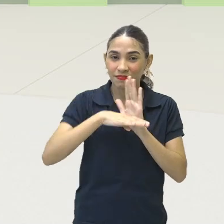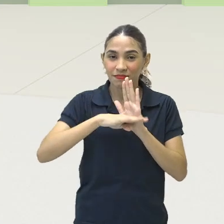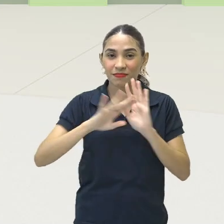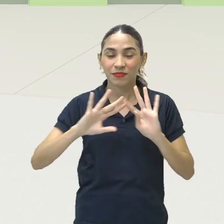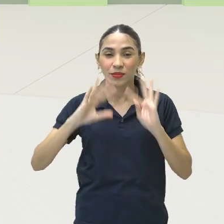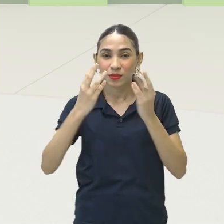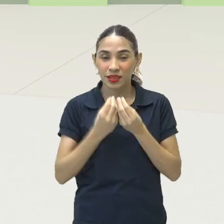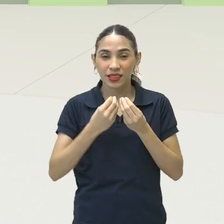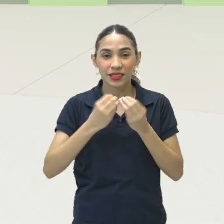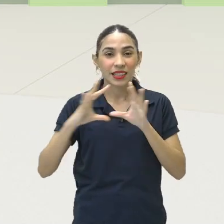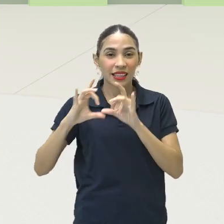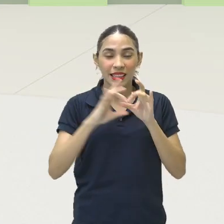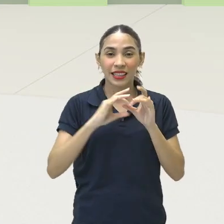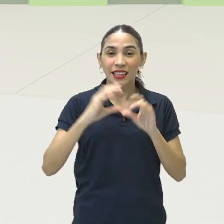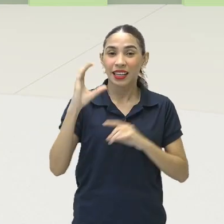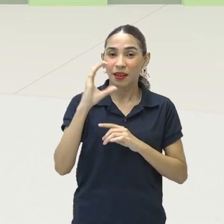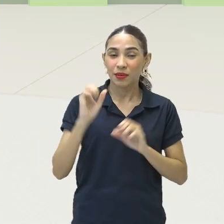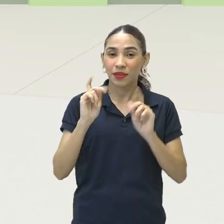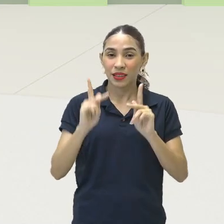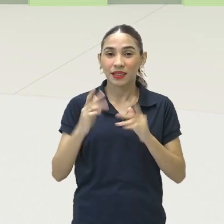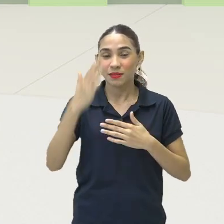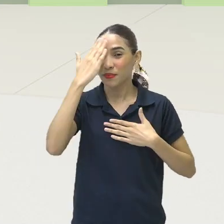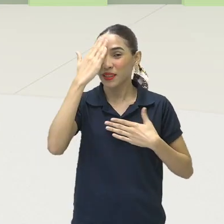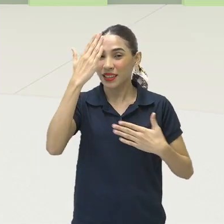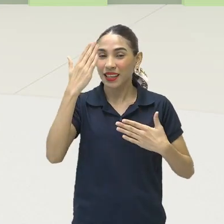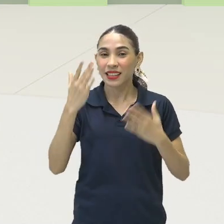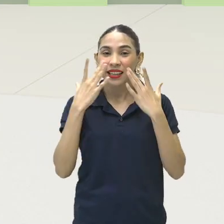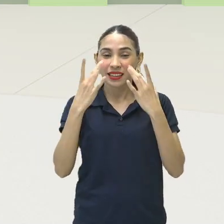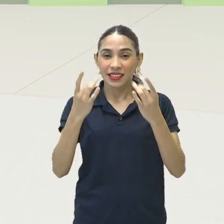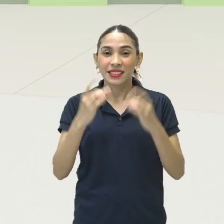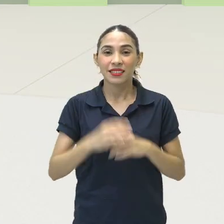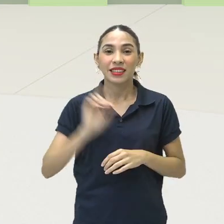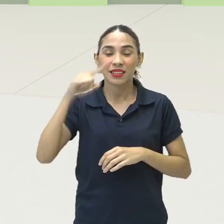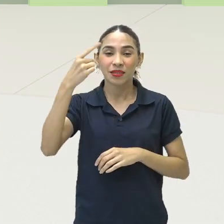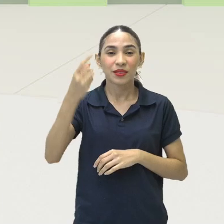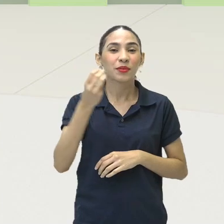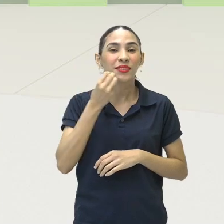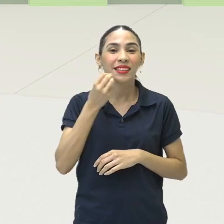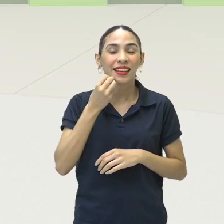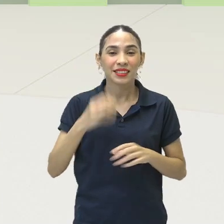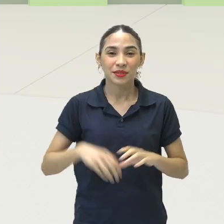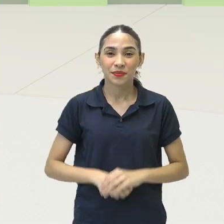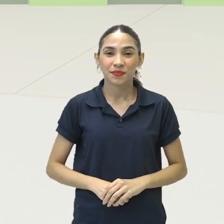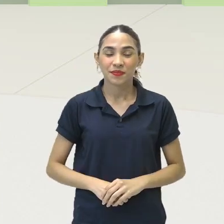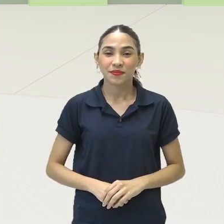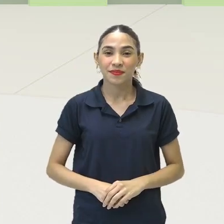das cadeias carbônicas, tá bom? Muito obrigada pela atenção e até a próxima aula.